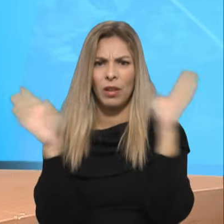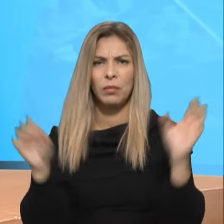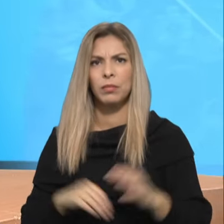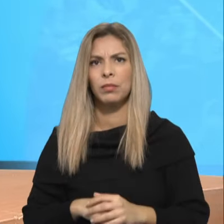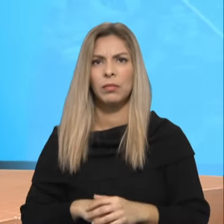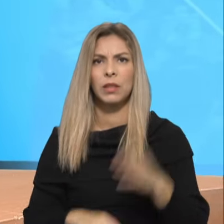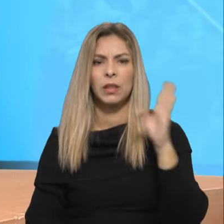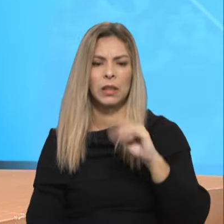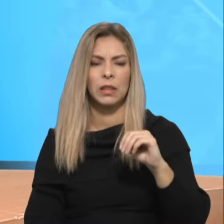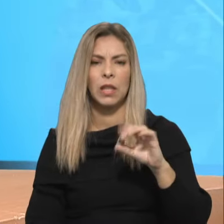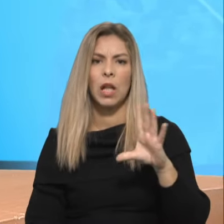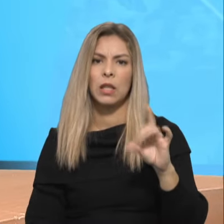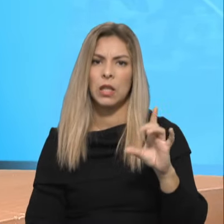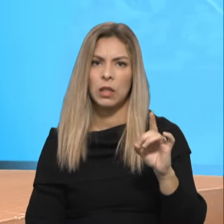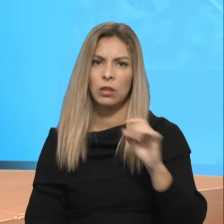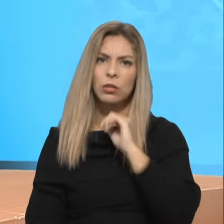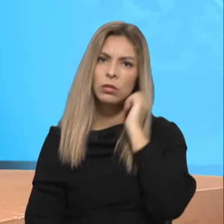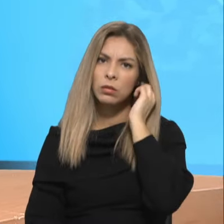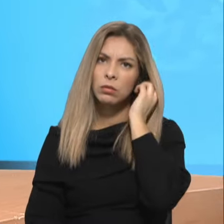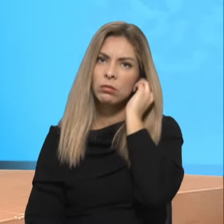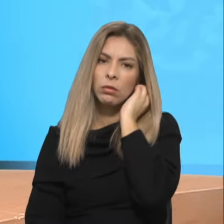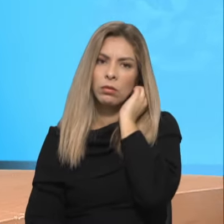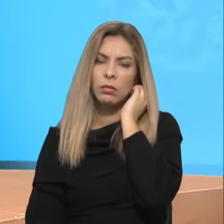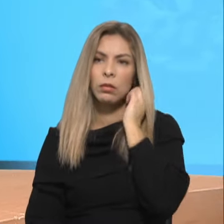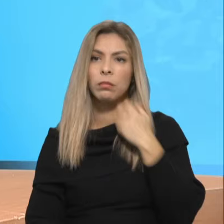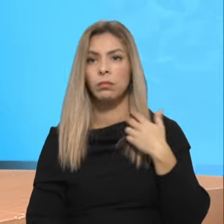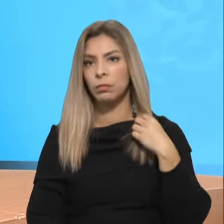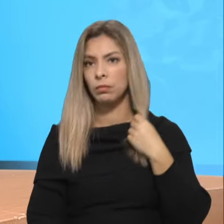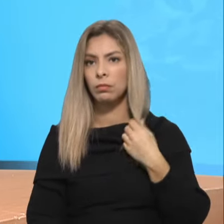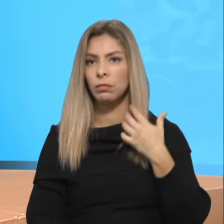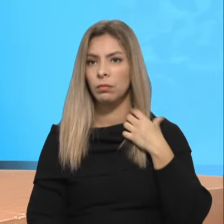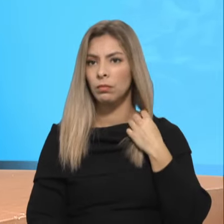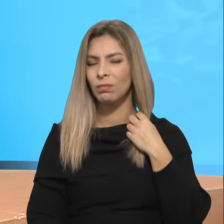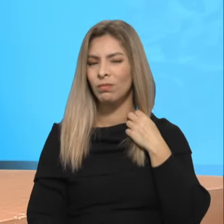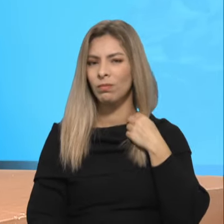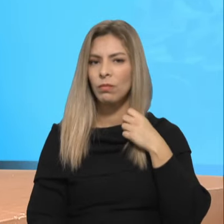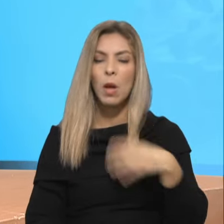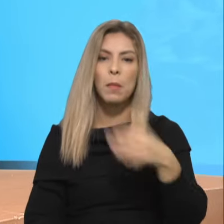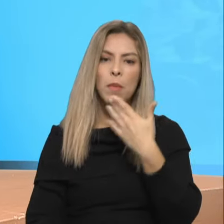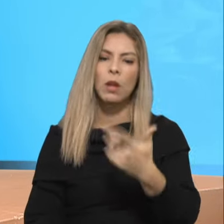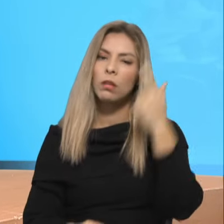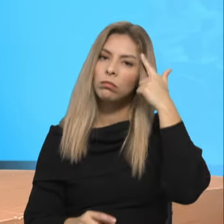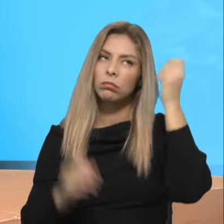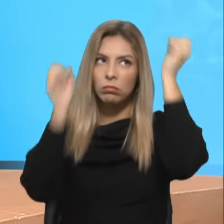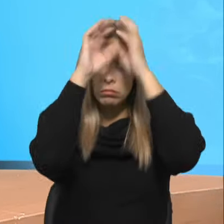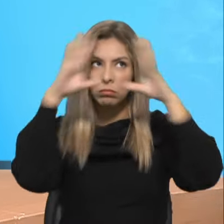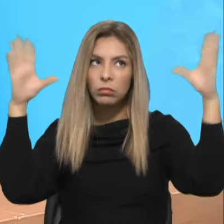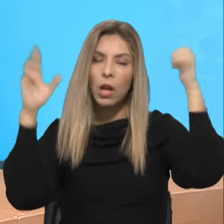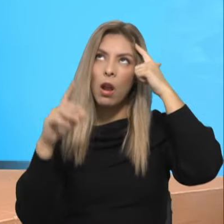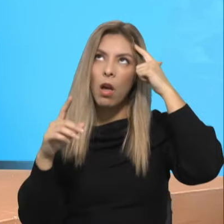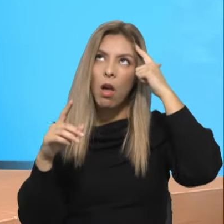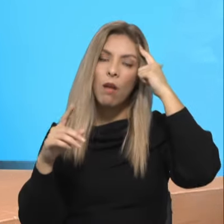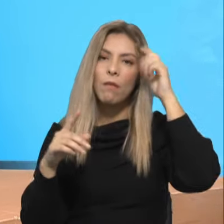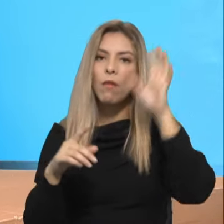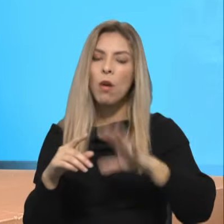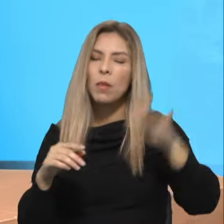século XVI, quando escreveu os exercícios espirituais, a primeira coisa que ele pede a quem faz exercícios é que imagine a cena, que use a